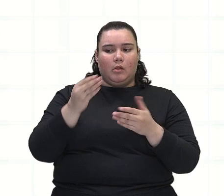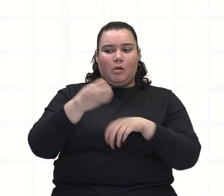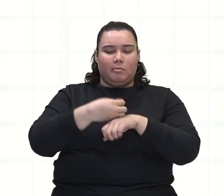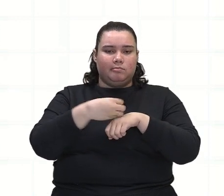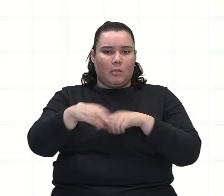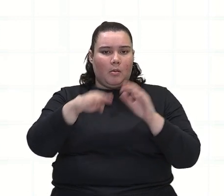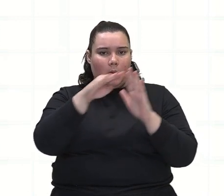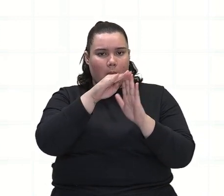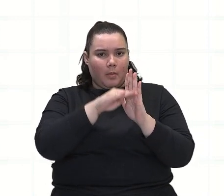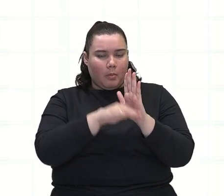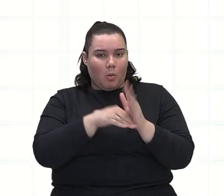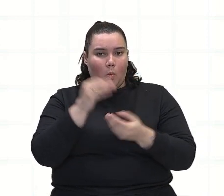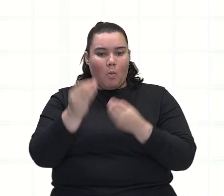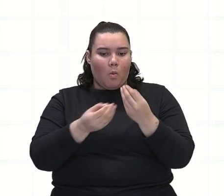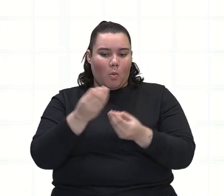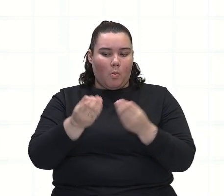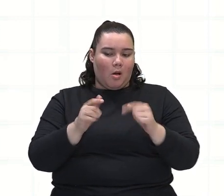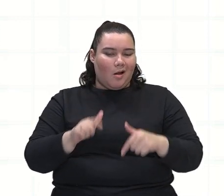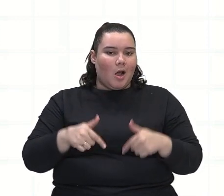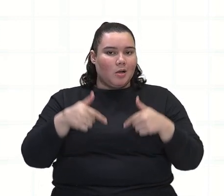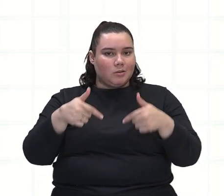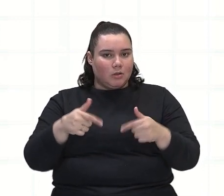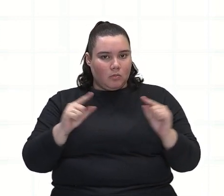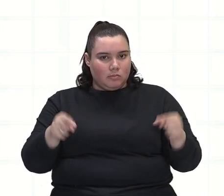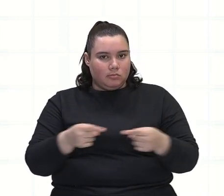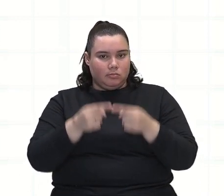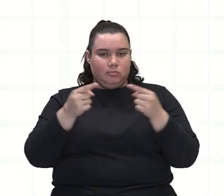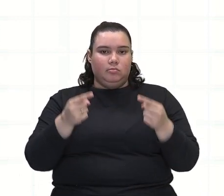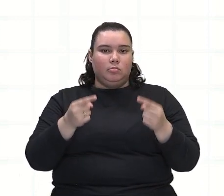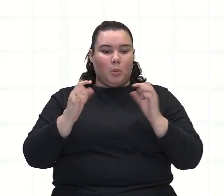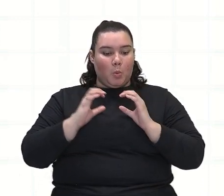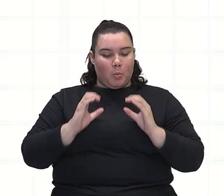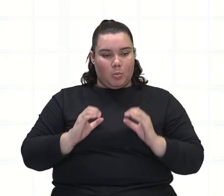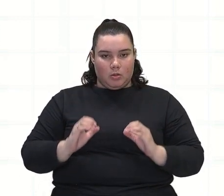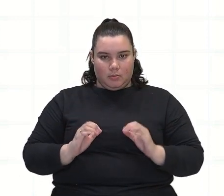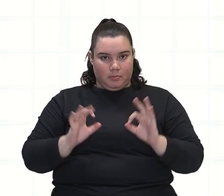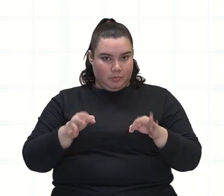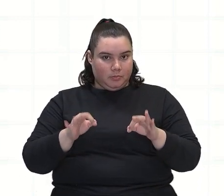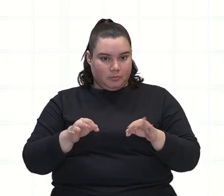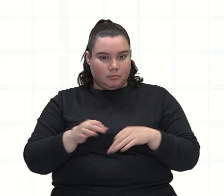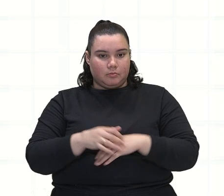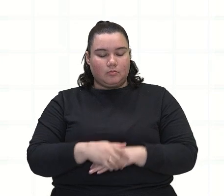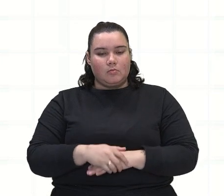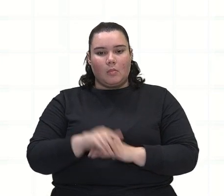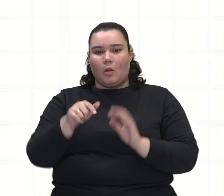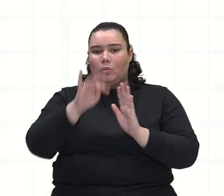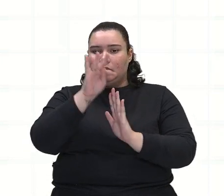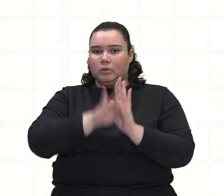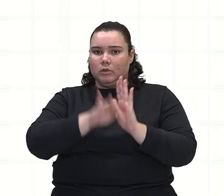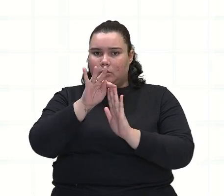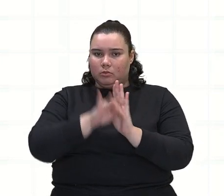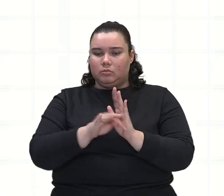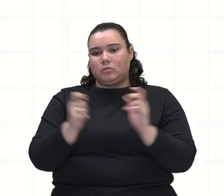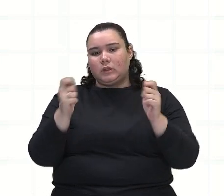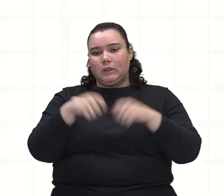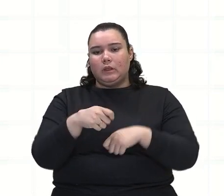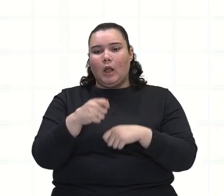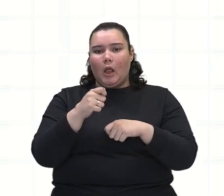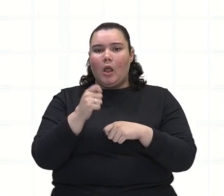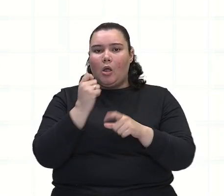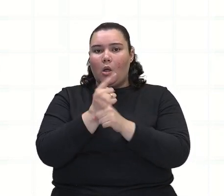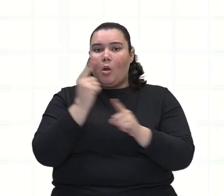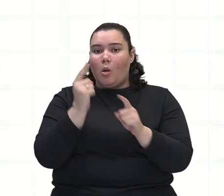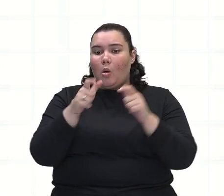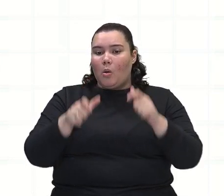como se realizar determinadas ações, determinados comportamentos. Esses textos, eu posso encontrá-los